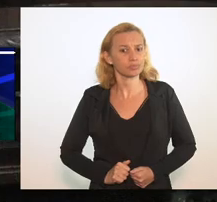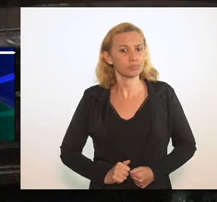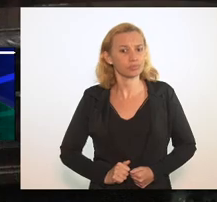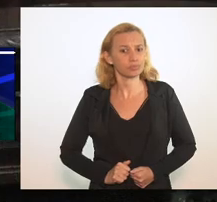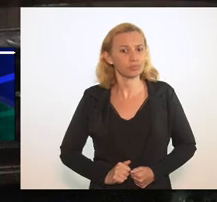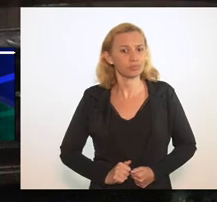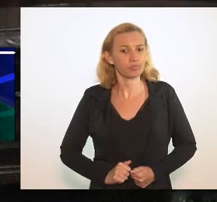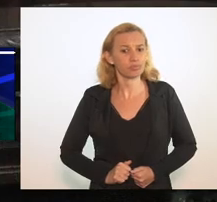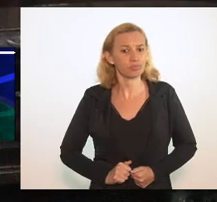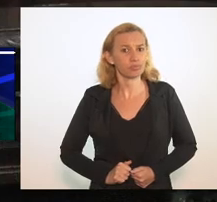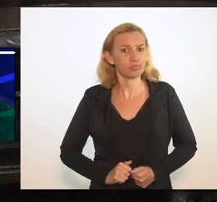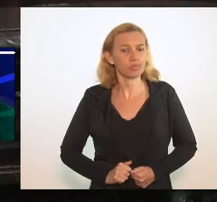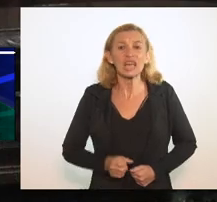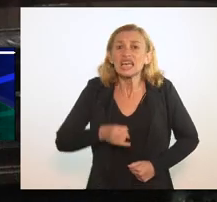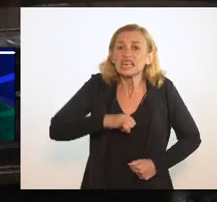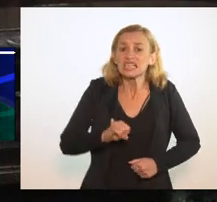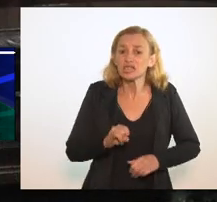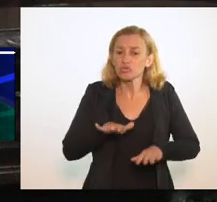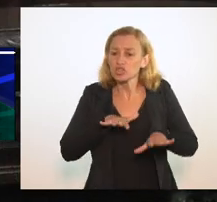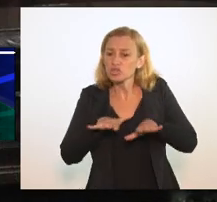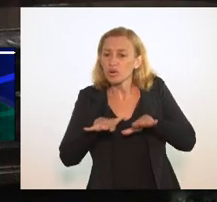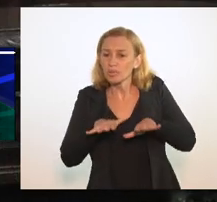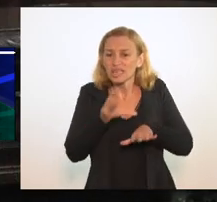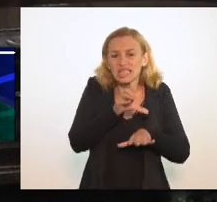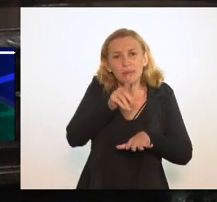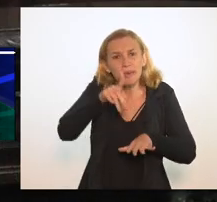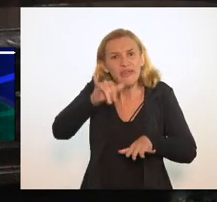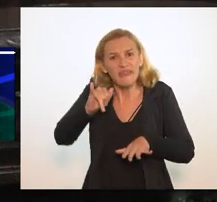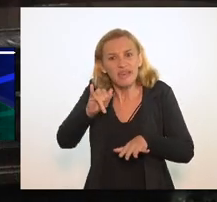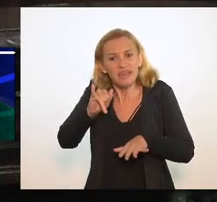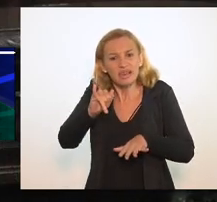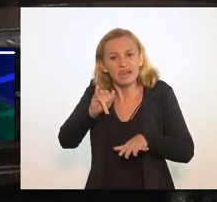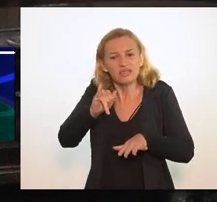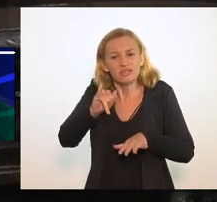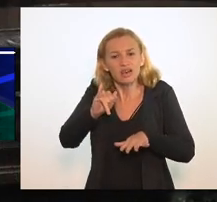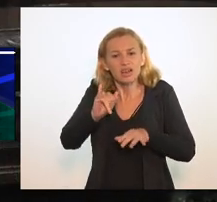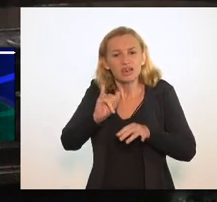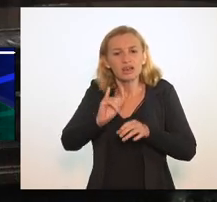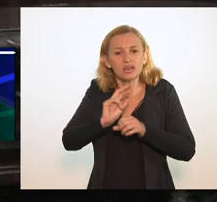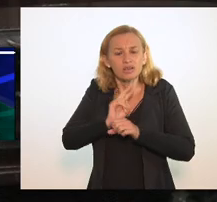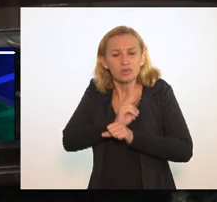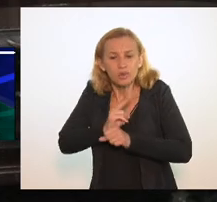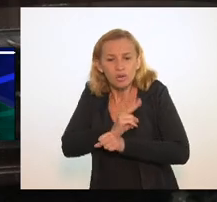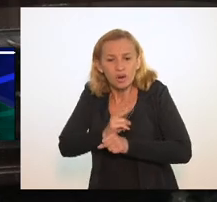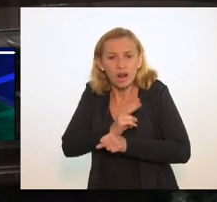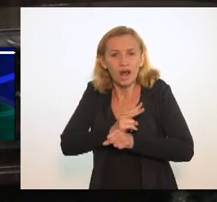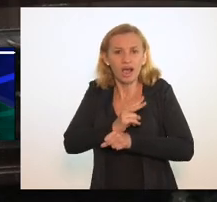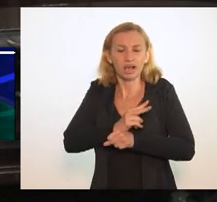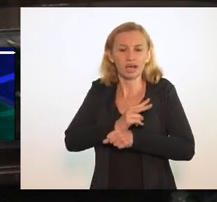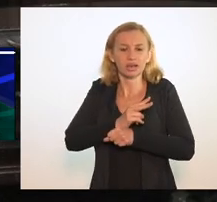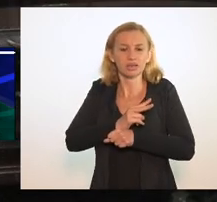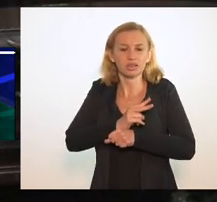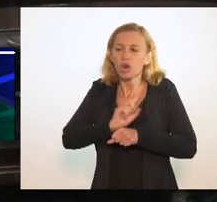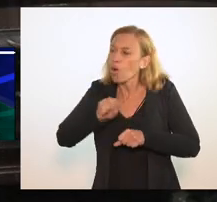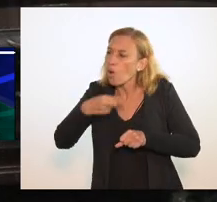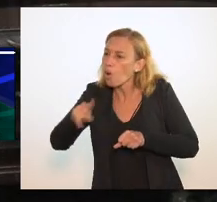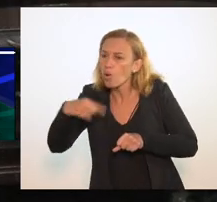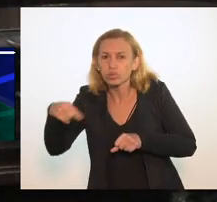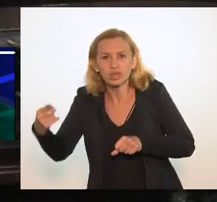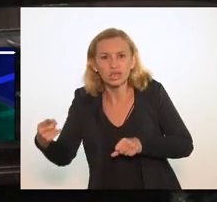Se o desenvolvimento desta CPI, ele vai buscar, além disso,